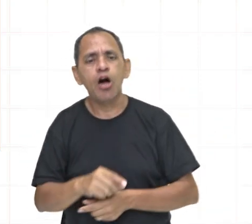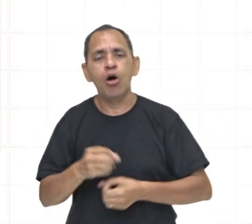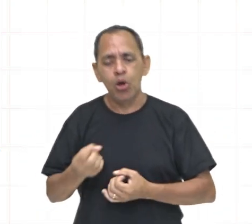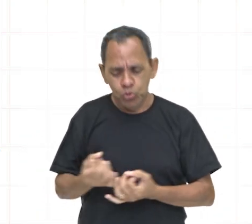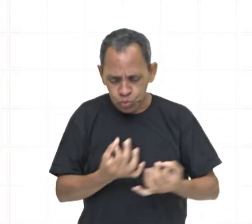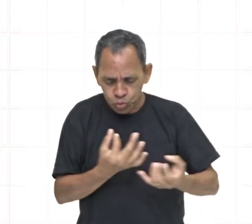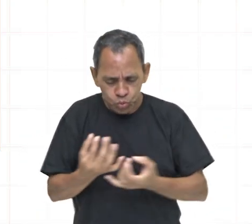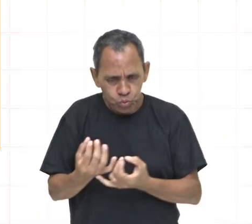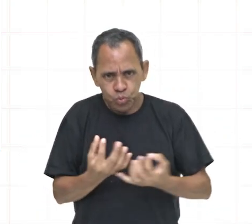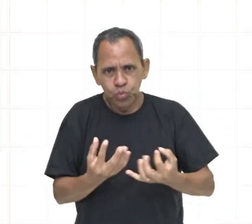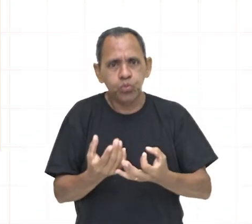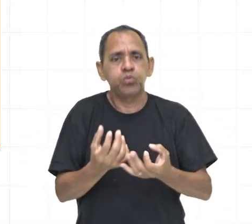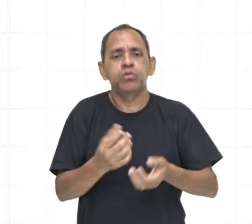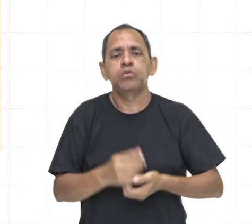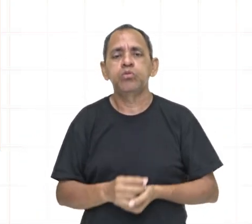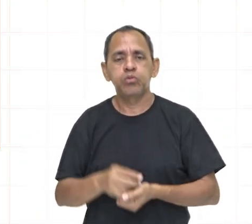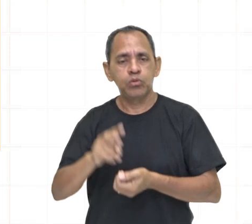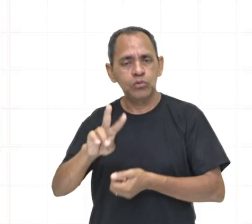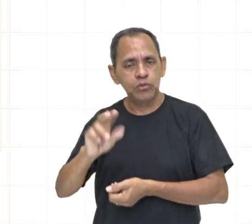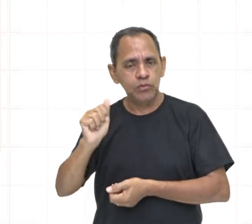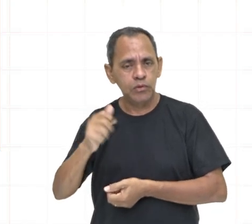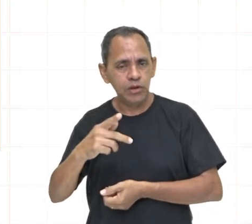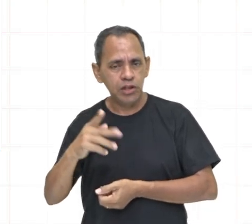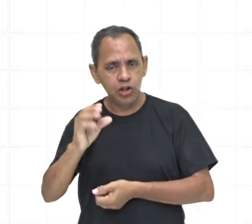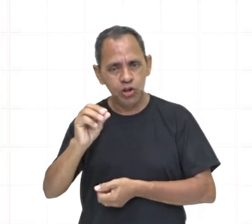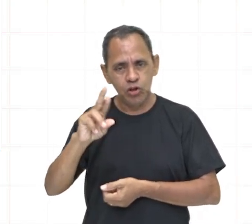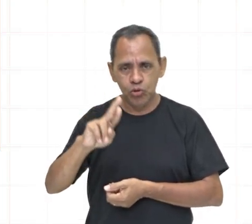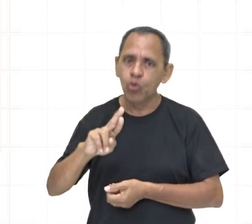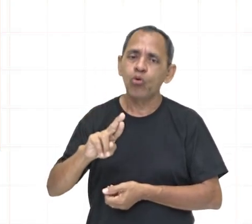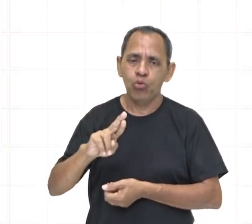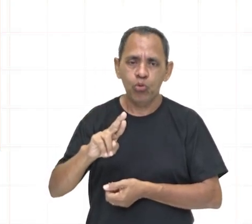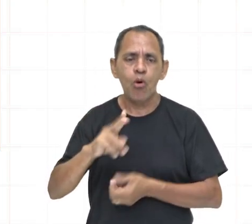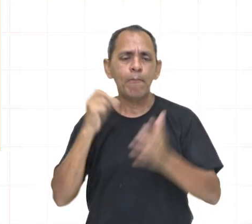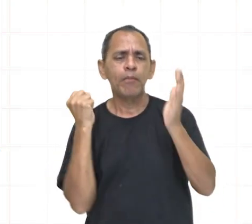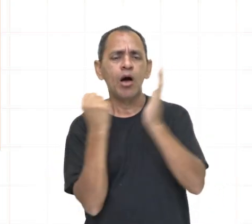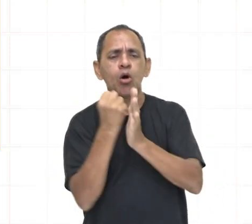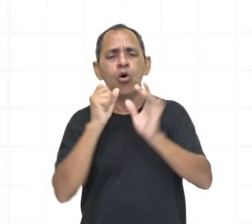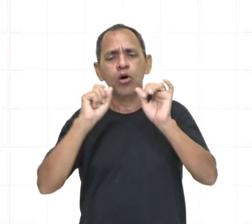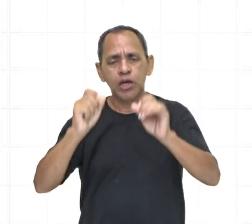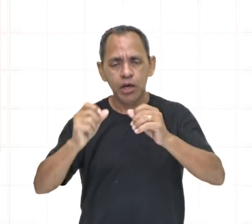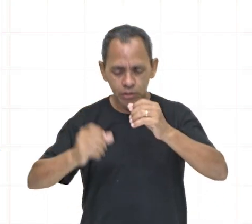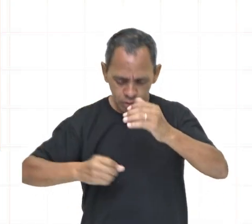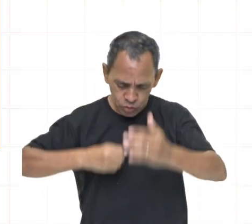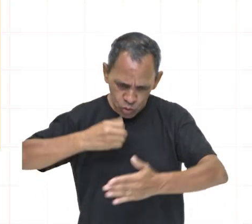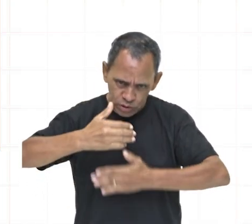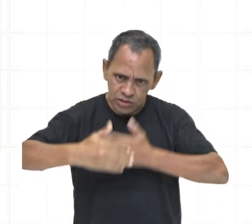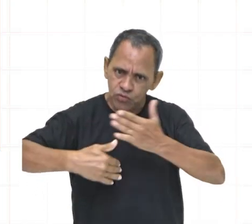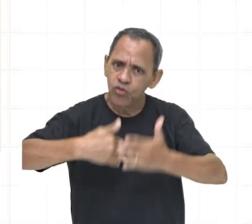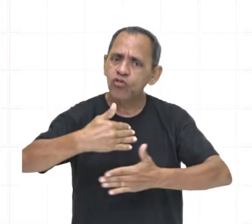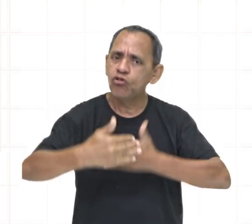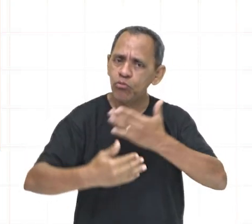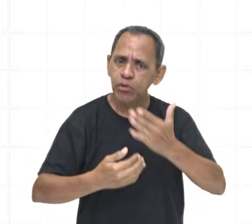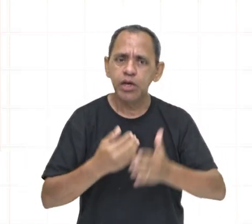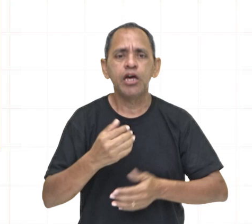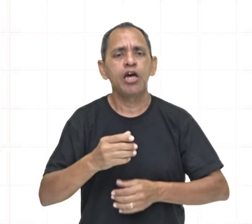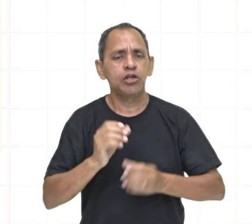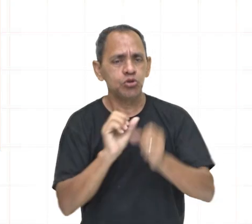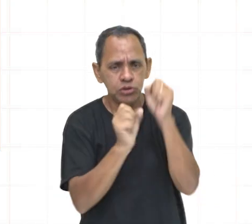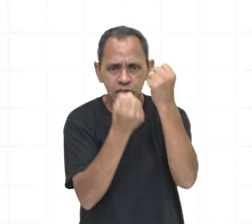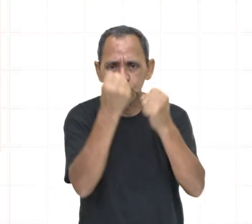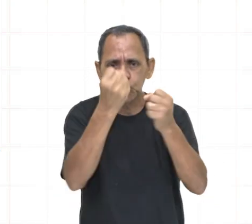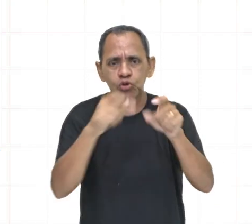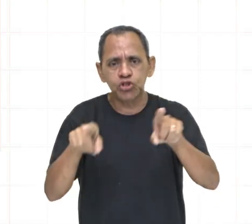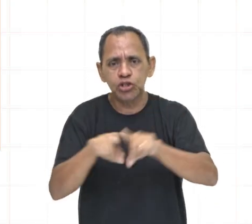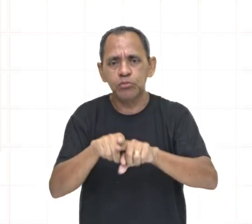grande marco para essas indústrias que estavam surgindo. Era novidade, ok? Então, introduziu aí